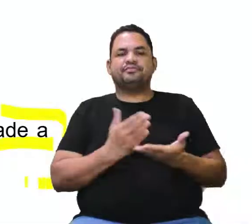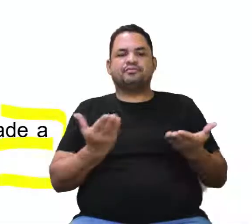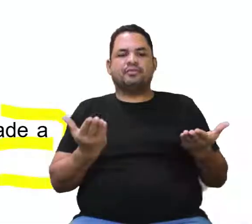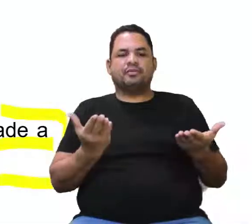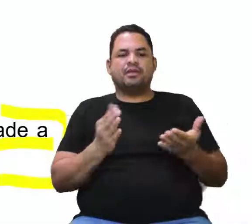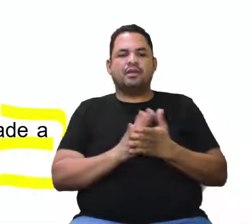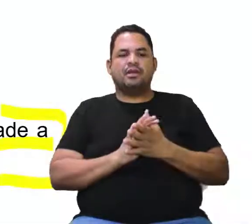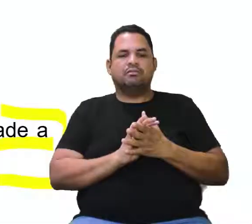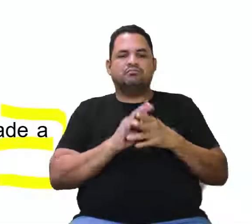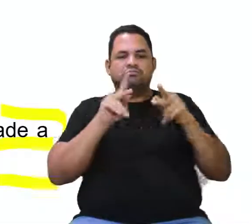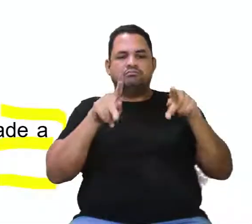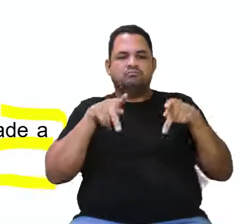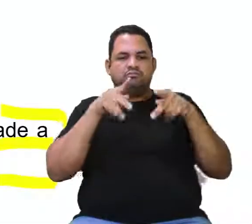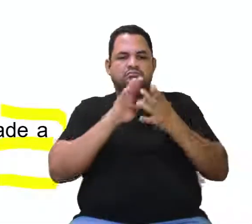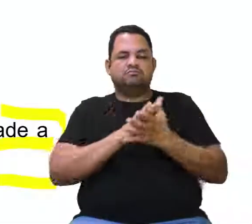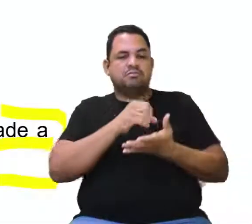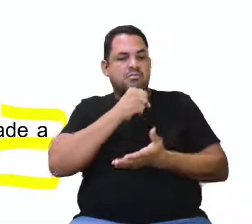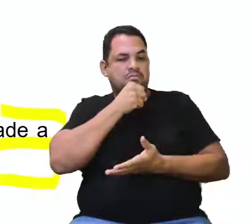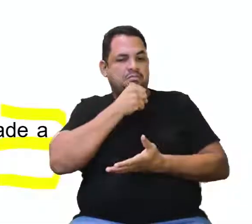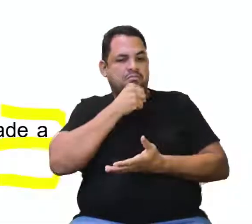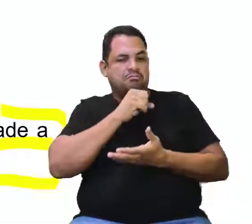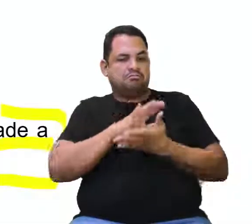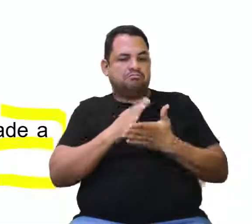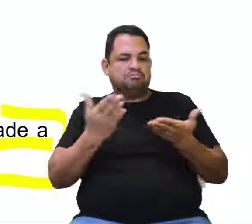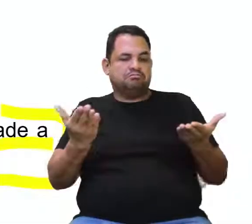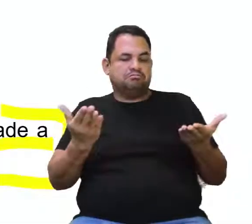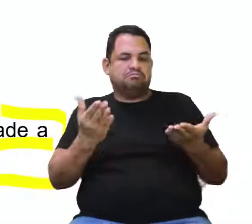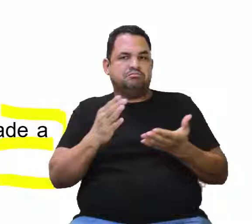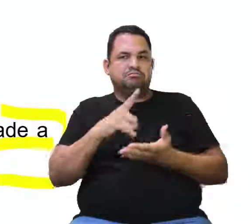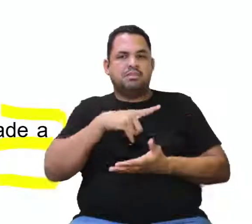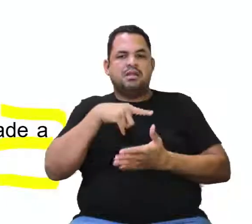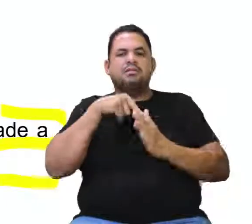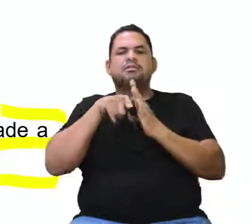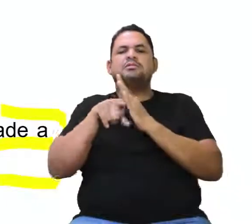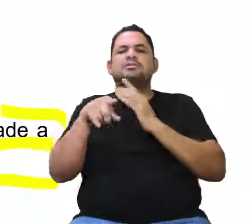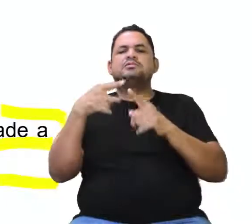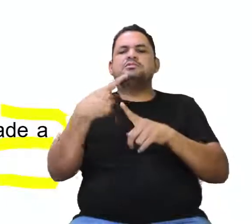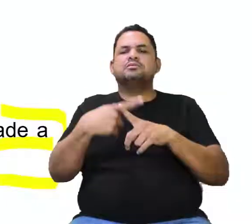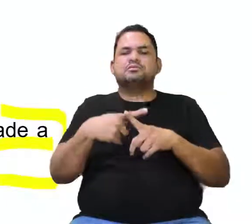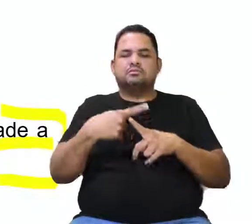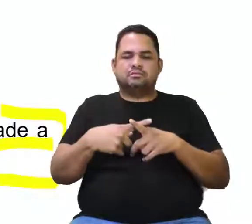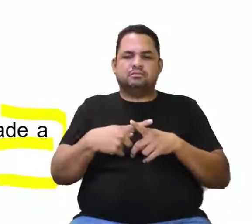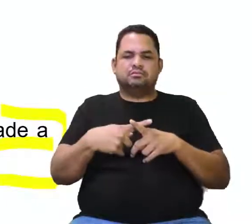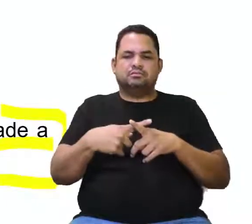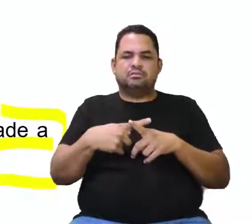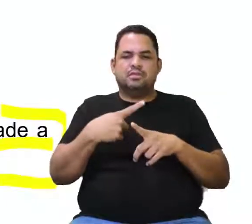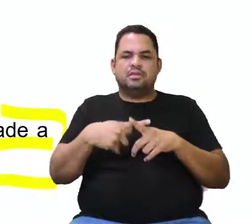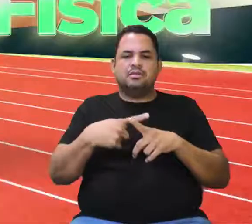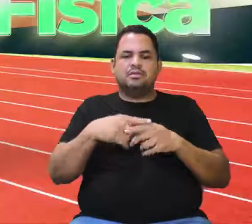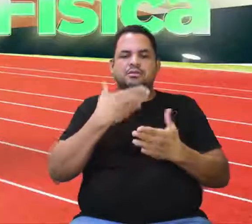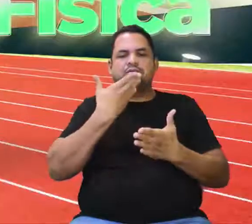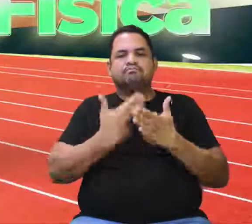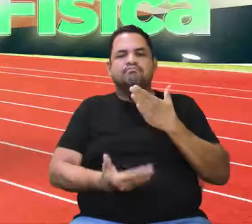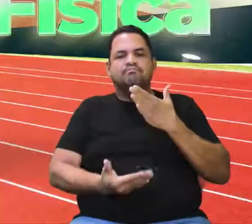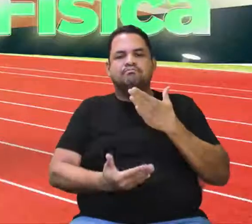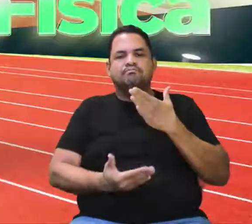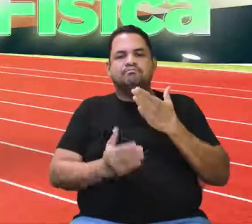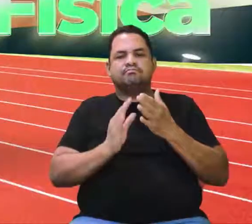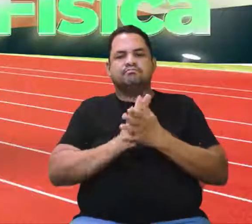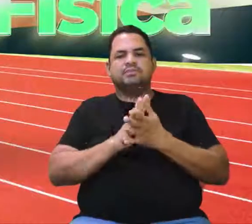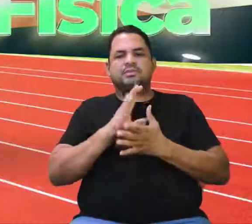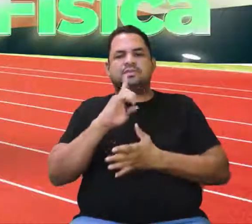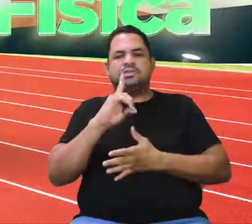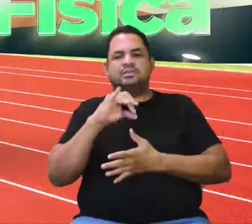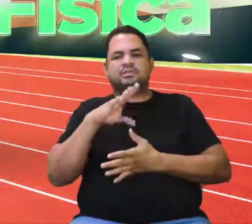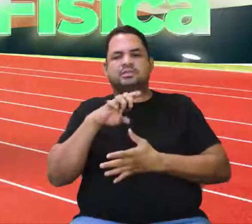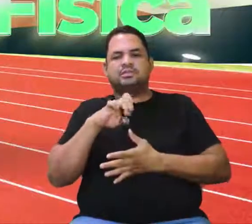a população idosa é a que mais acomete. E aí você deve estar se perguntando, mas por quê? Porque essa perda de